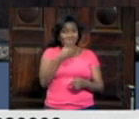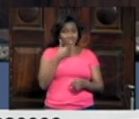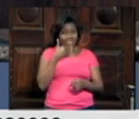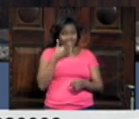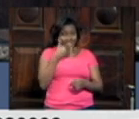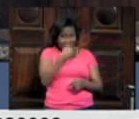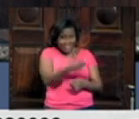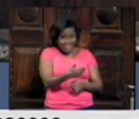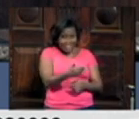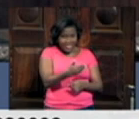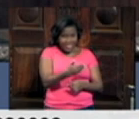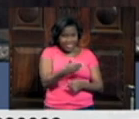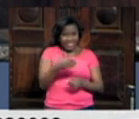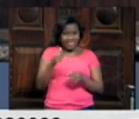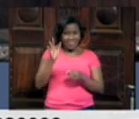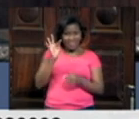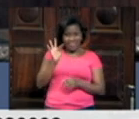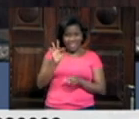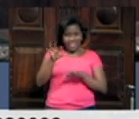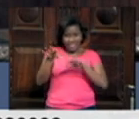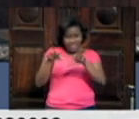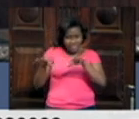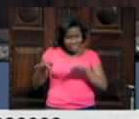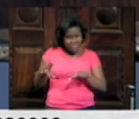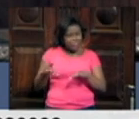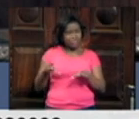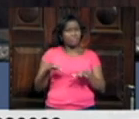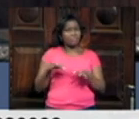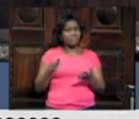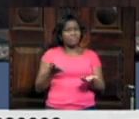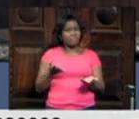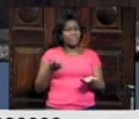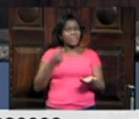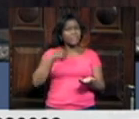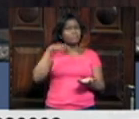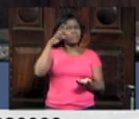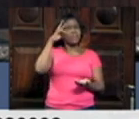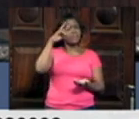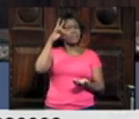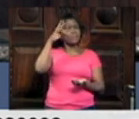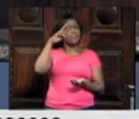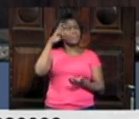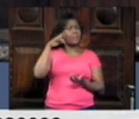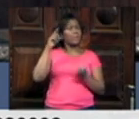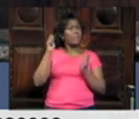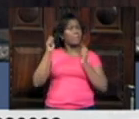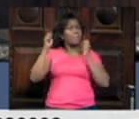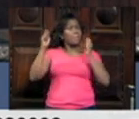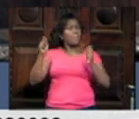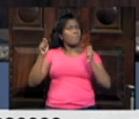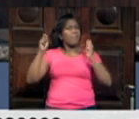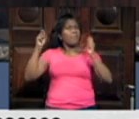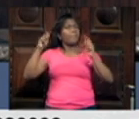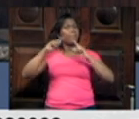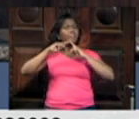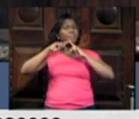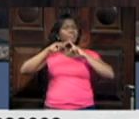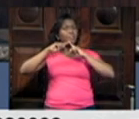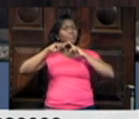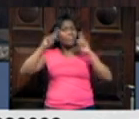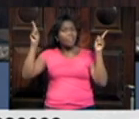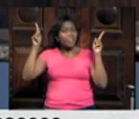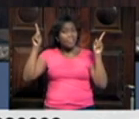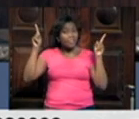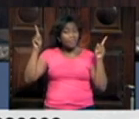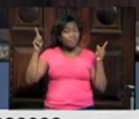entes federativos, me lembra uma certa manifestação que fala sempre até a